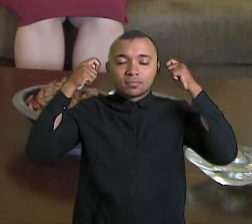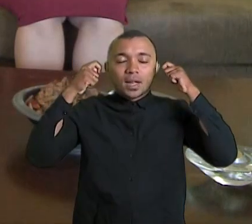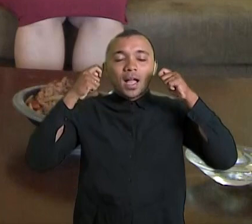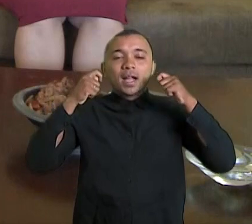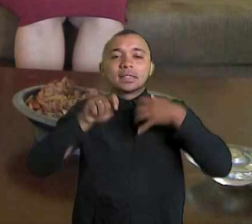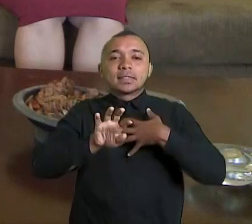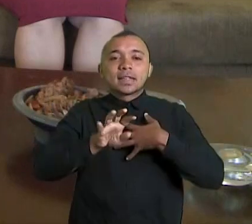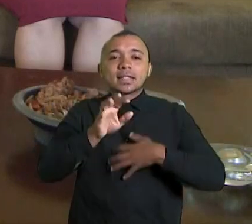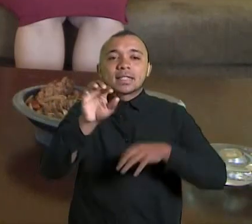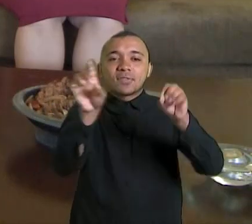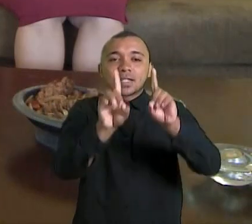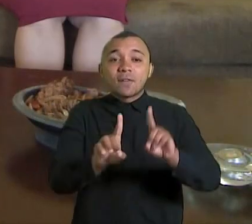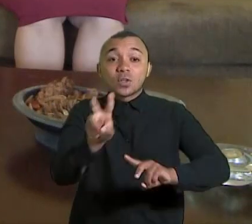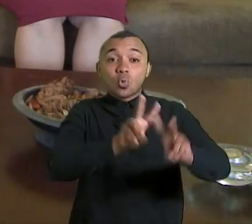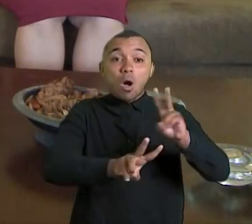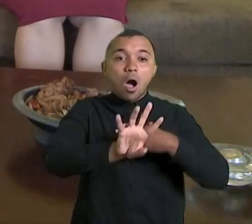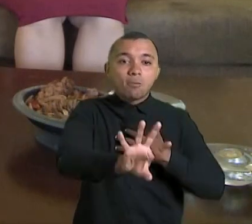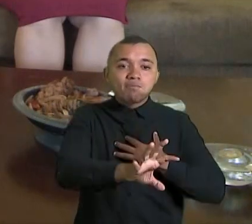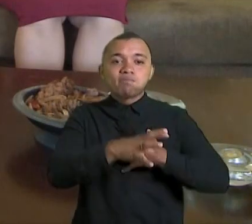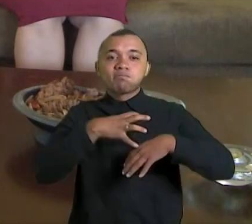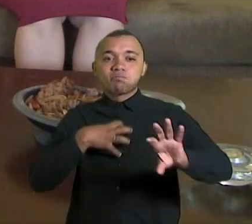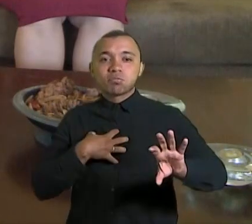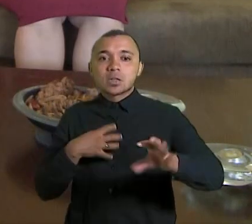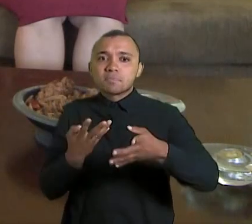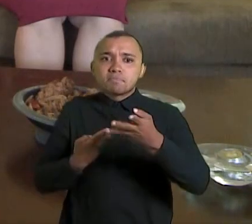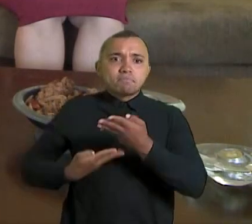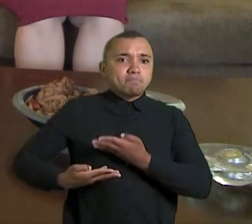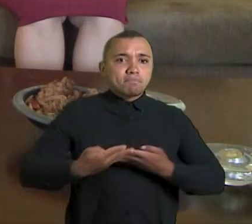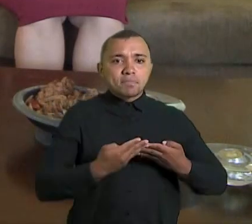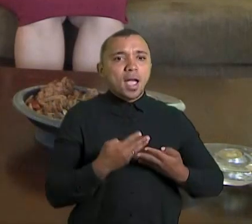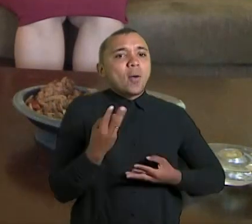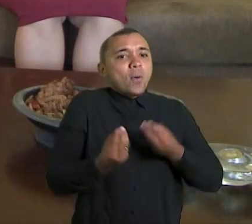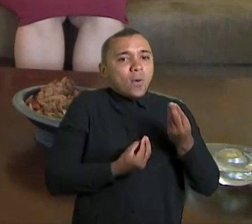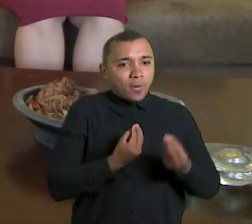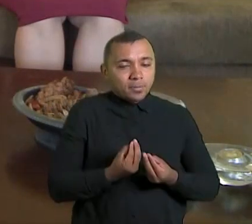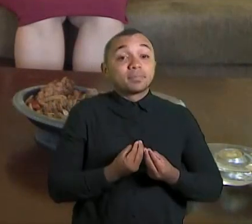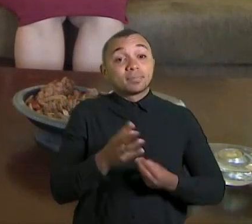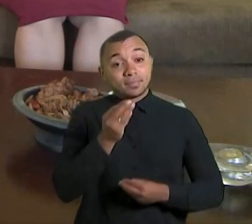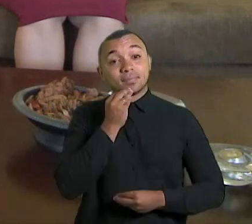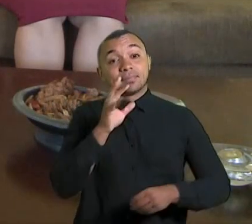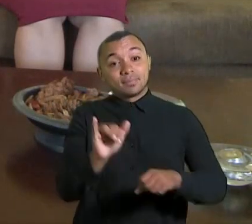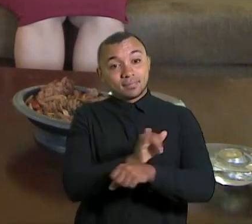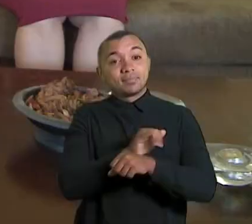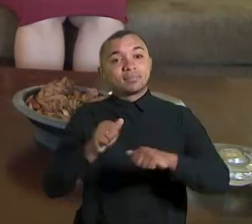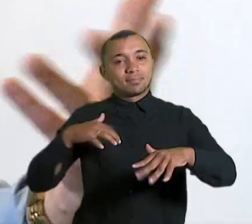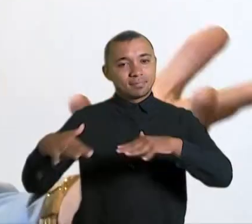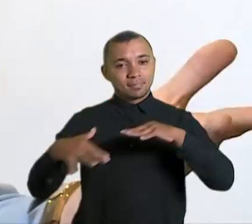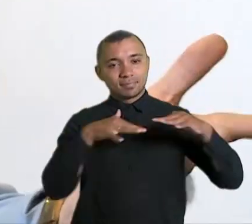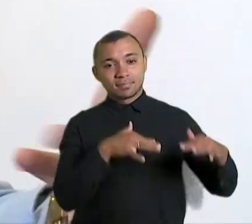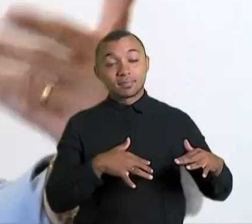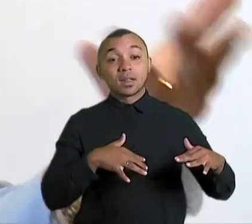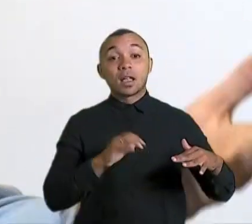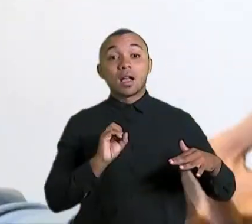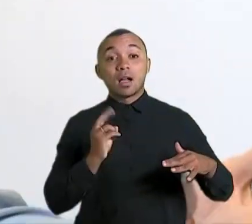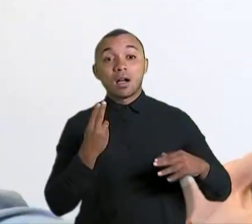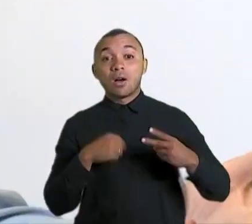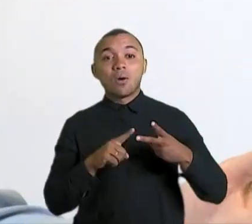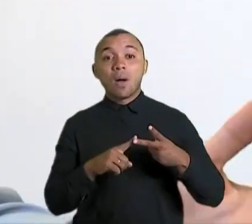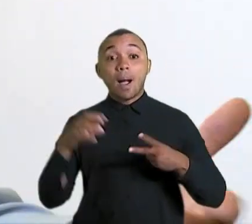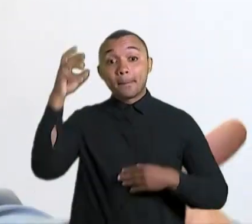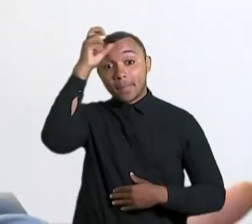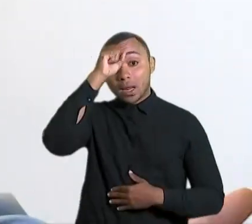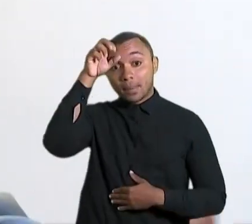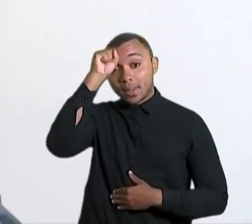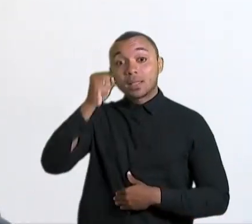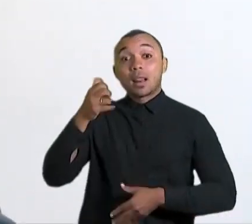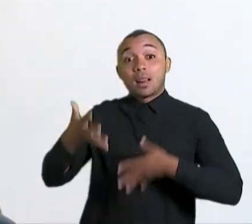com o espaço, ou lida com a interação com as outras pessoas, assim como também eles terem acesso à língua de sinais,